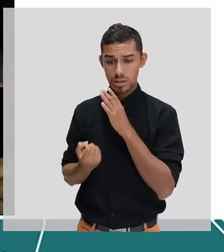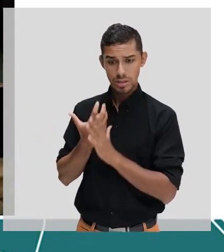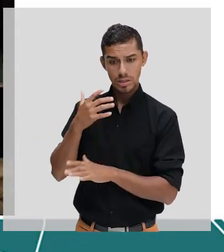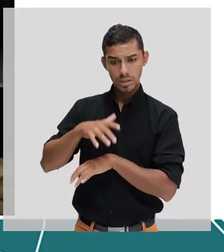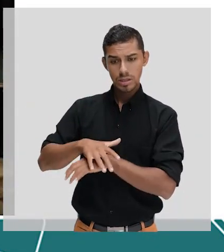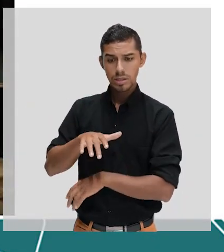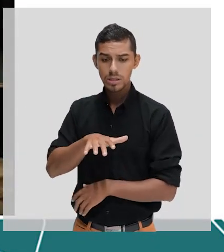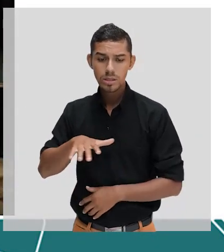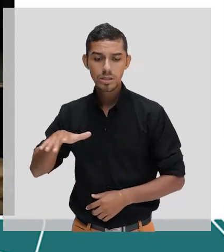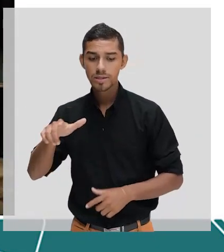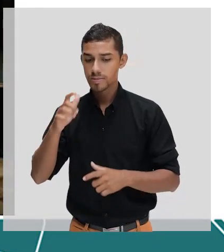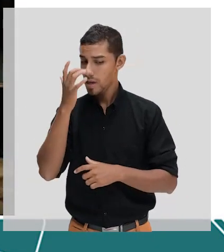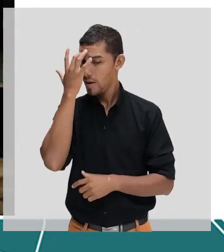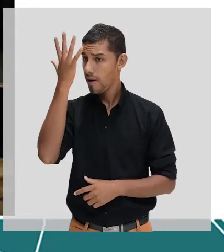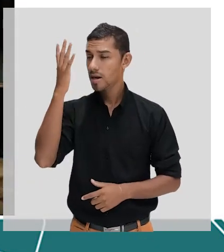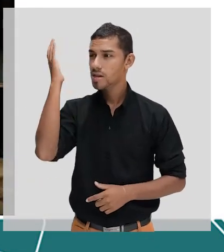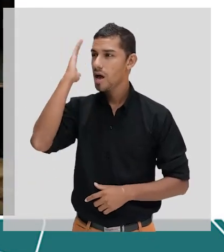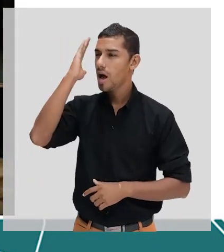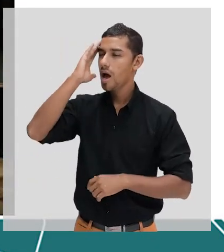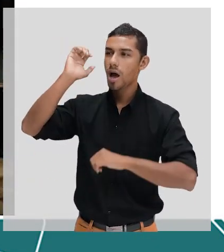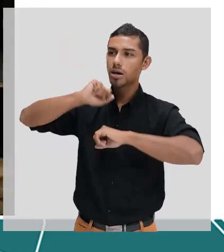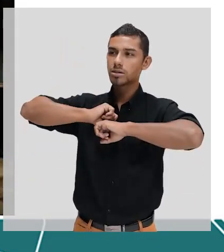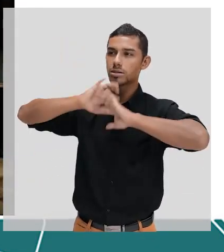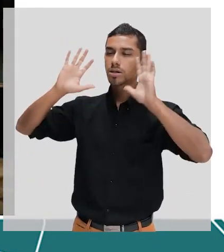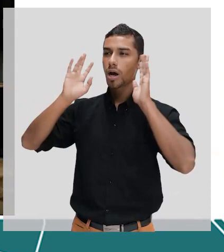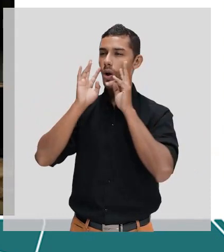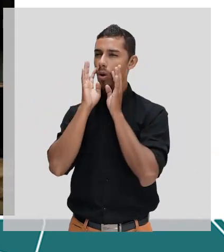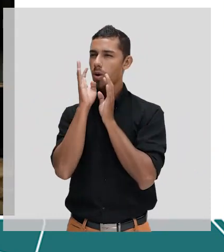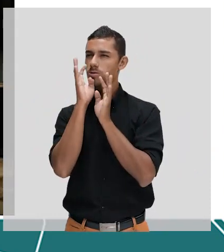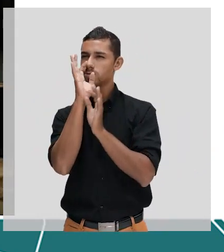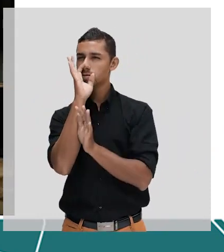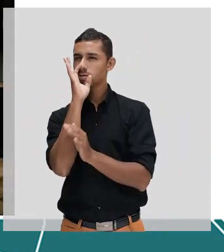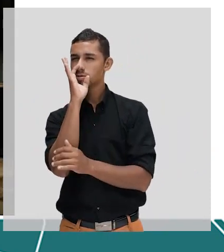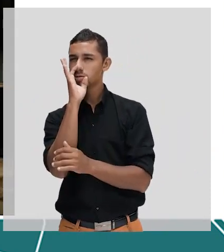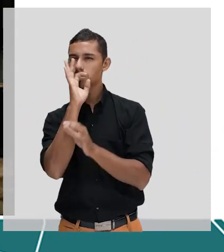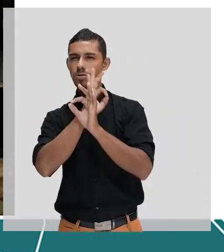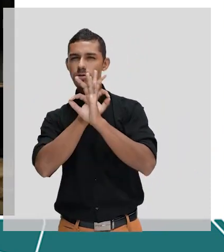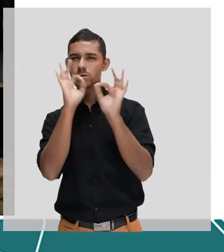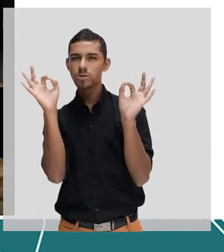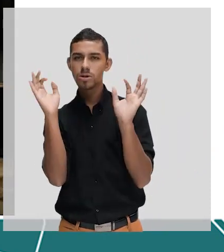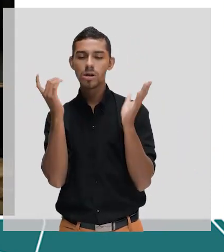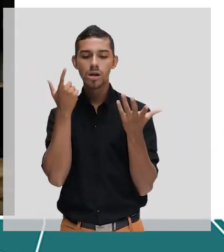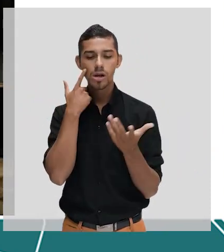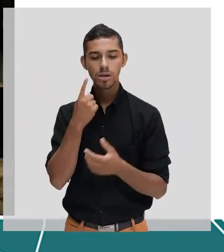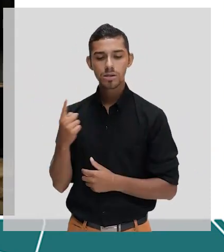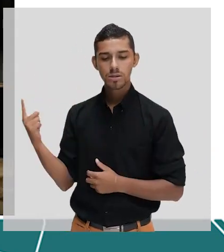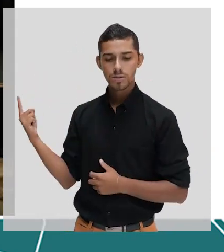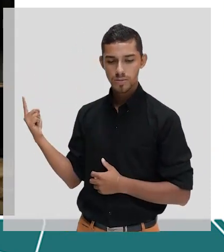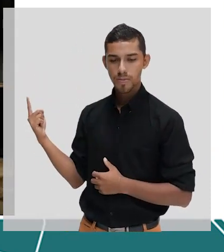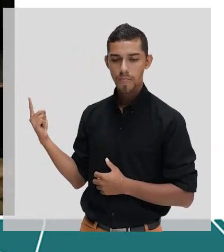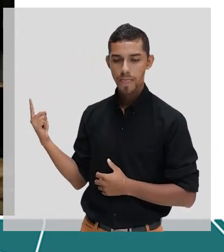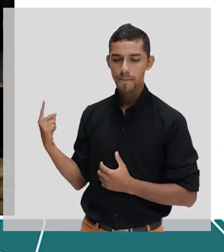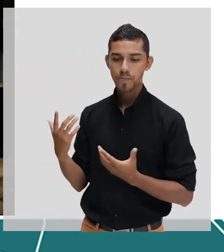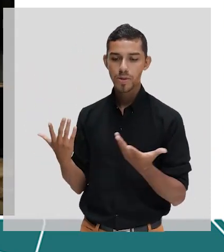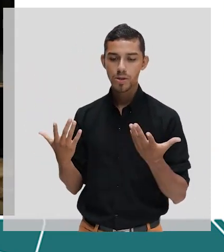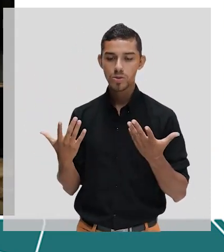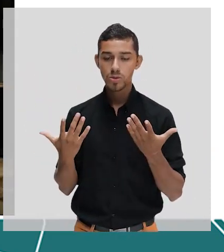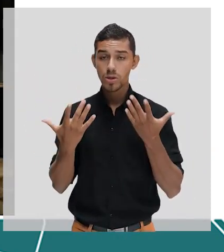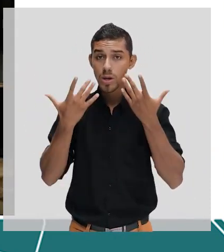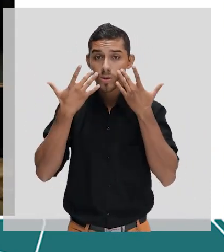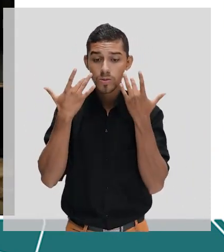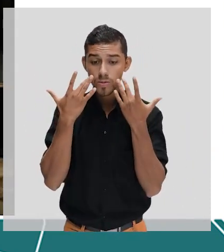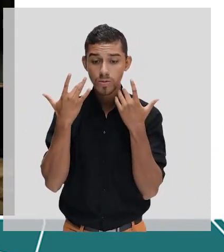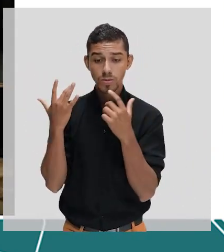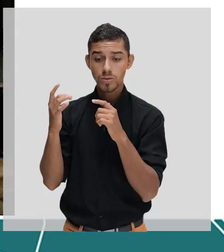cria o ambiente para facilitar a compreensão do espectador. Tipos de cenários mais comuns. O cenário arquitetônico. Ele gera uma